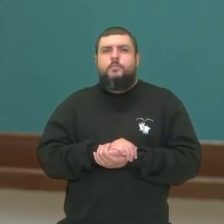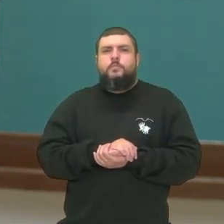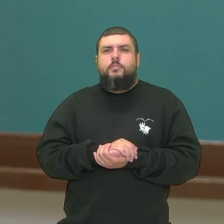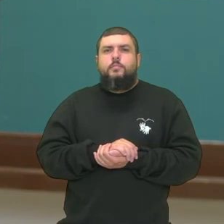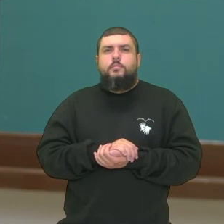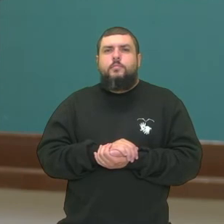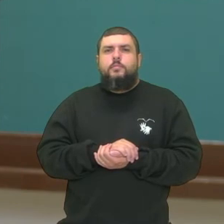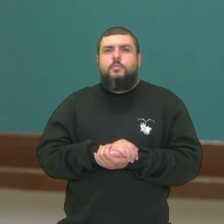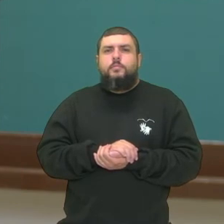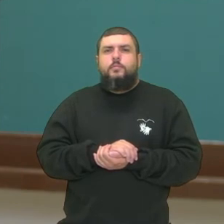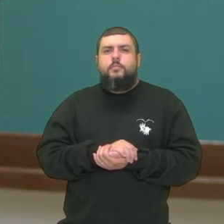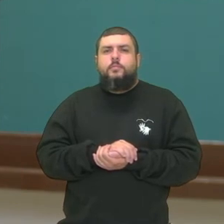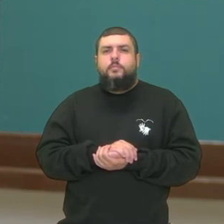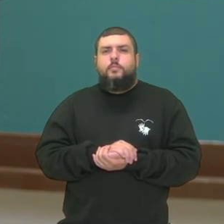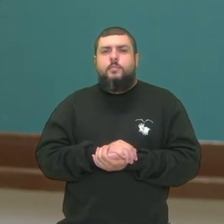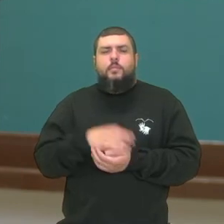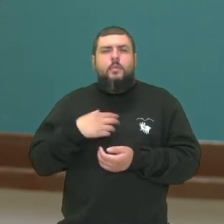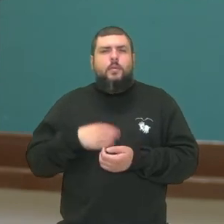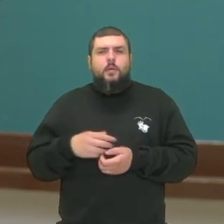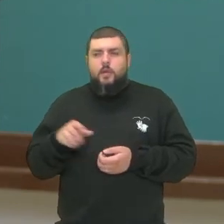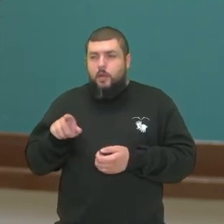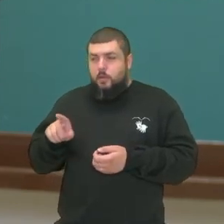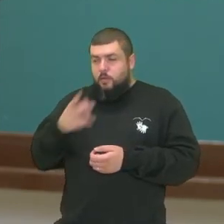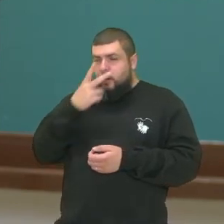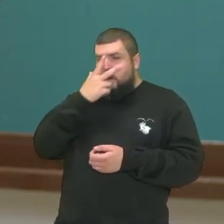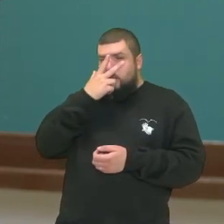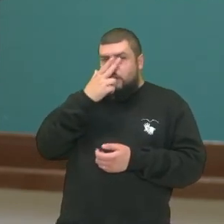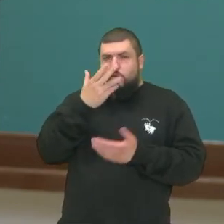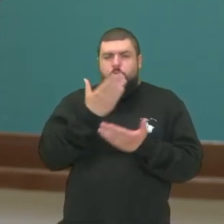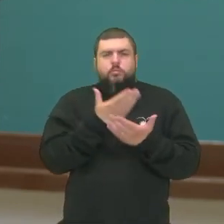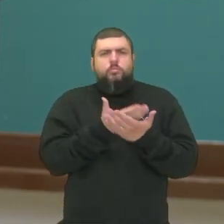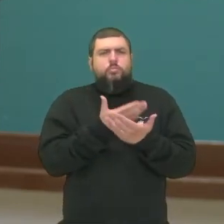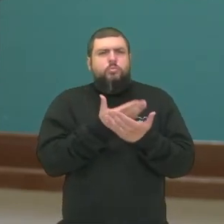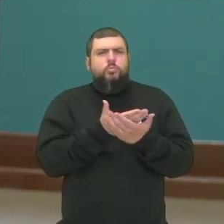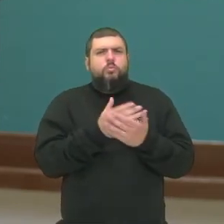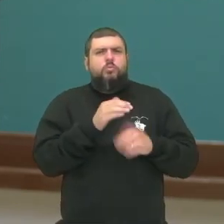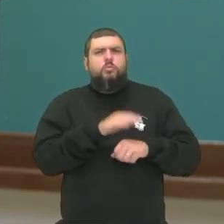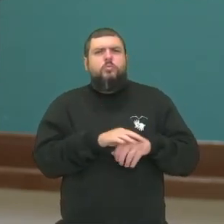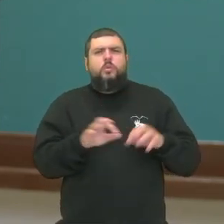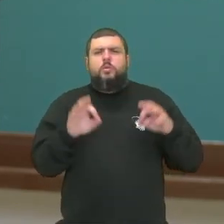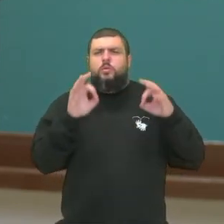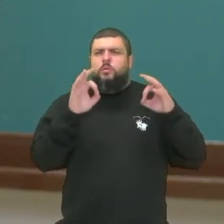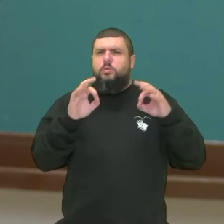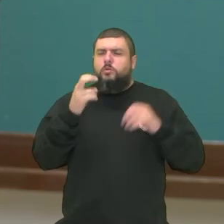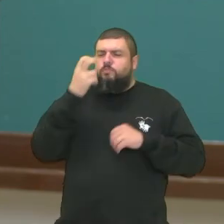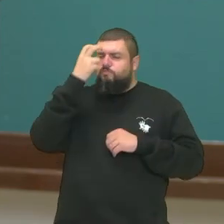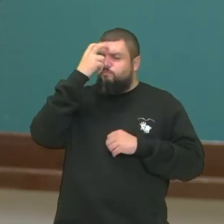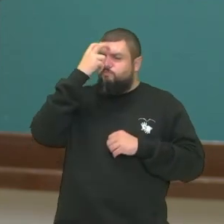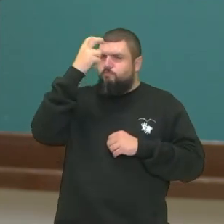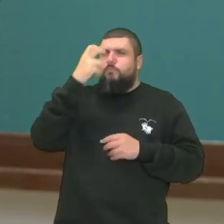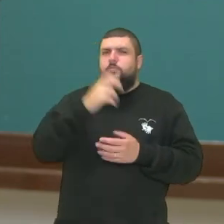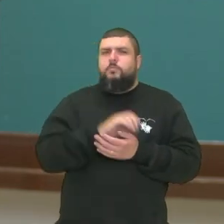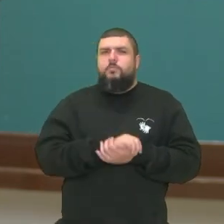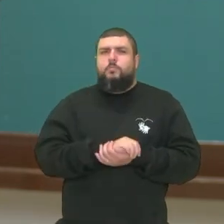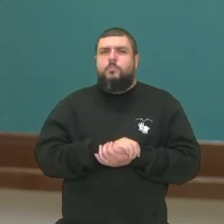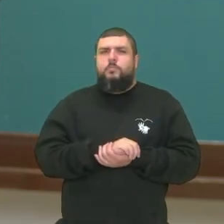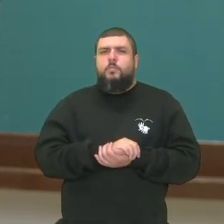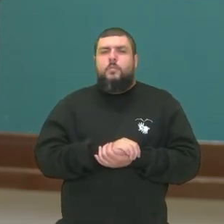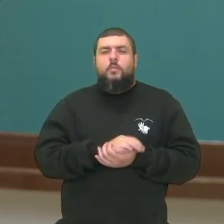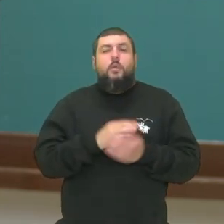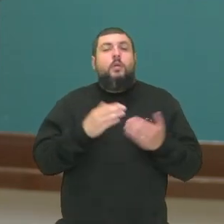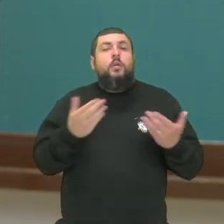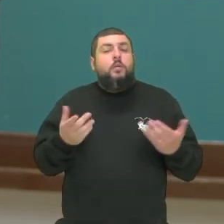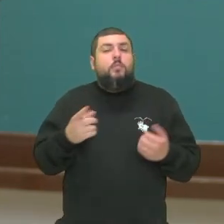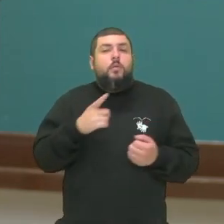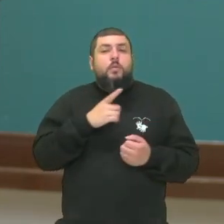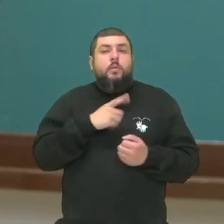Tem. Achava isso tudo a coisa mais fina. E inteligente era mesmo? Então, eu tenho essa